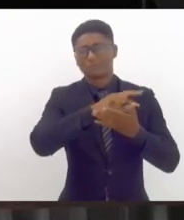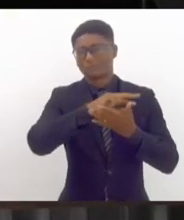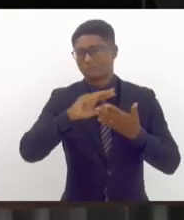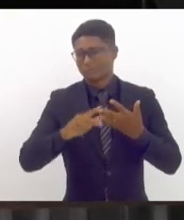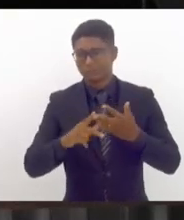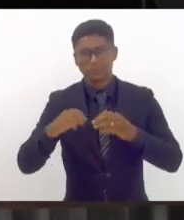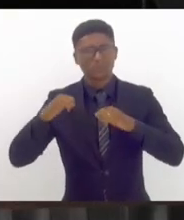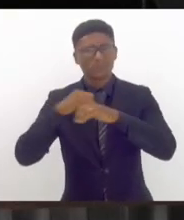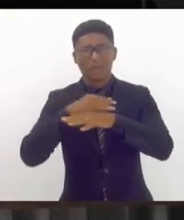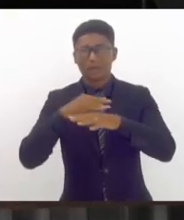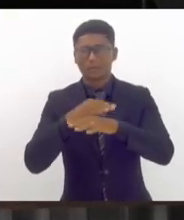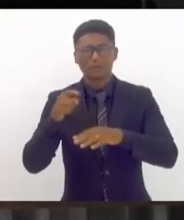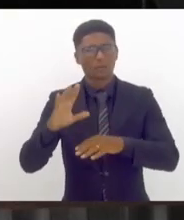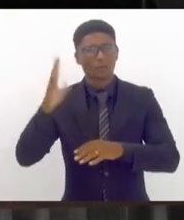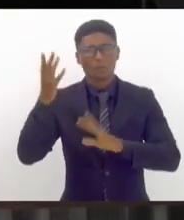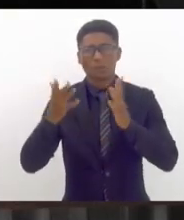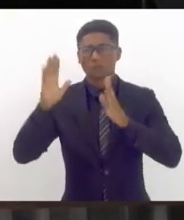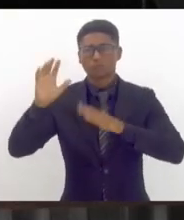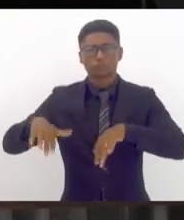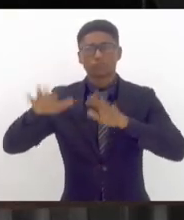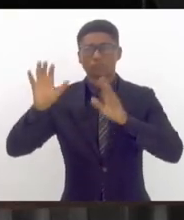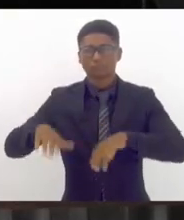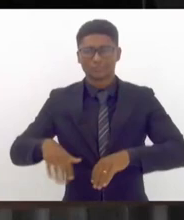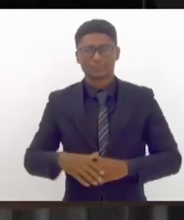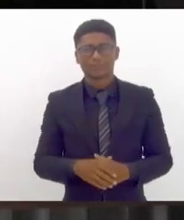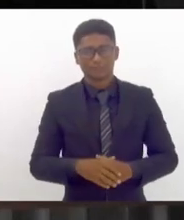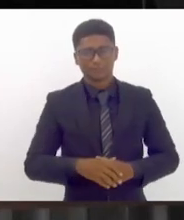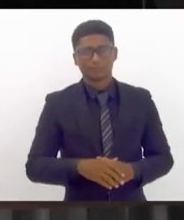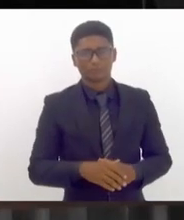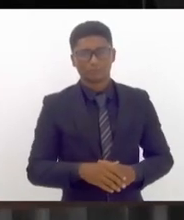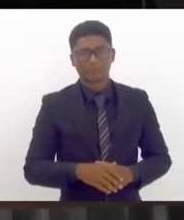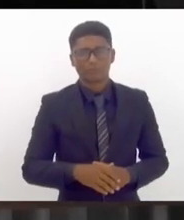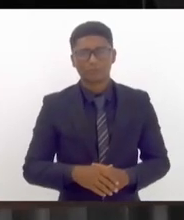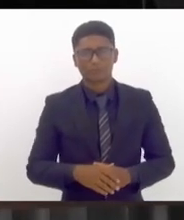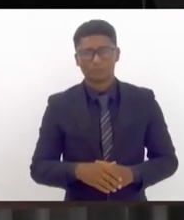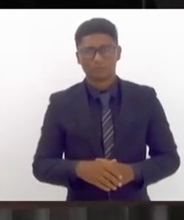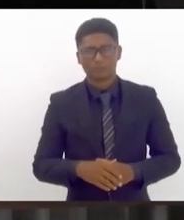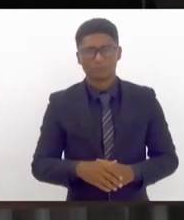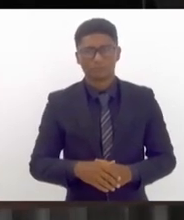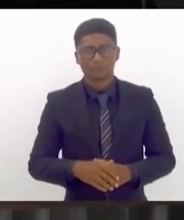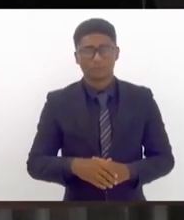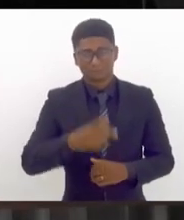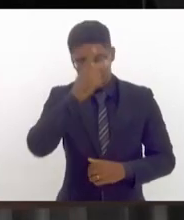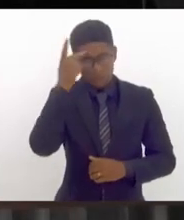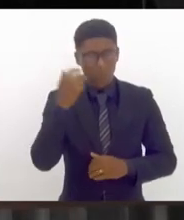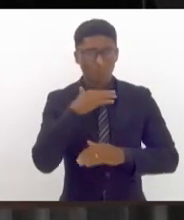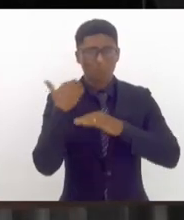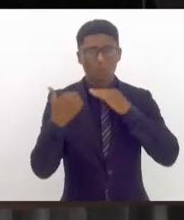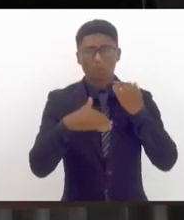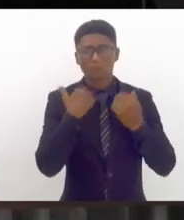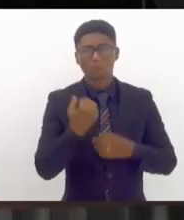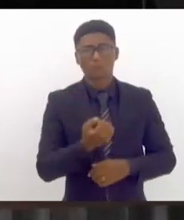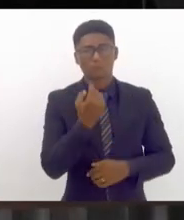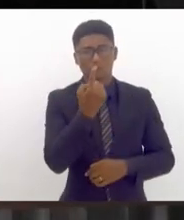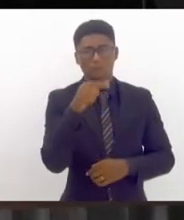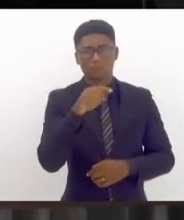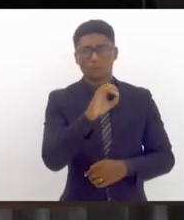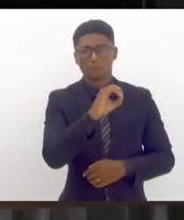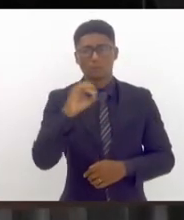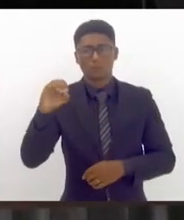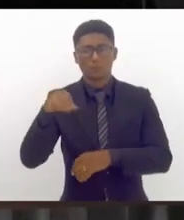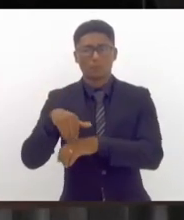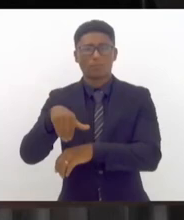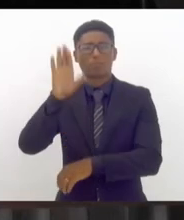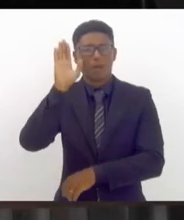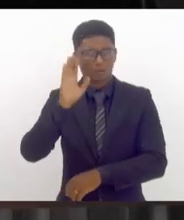maior evento climático da história do Brasil, onde nós perdemos mais de 1.000 vidas, isso sem levar em conta a